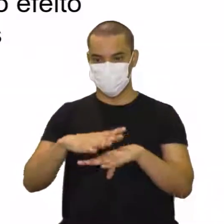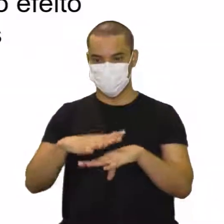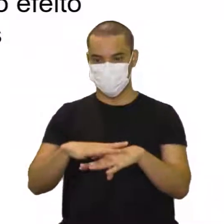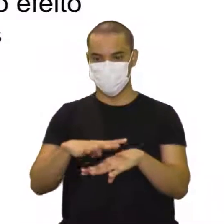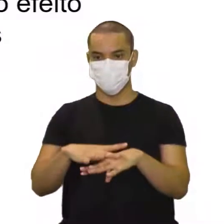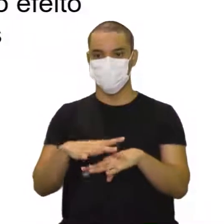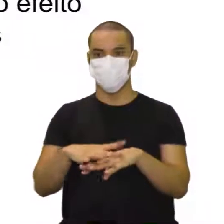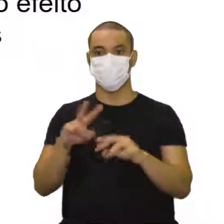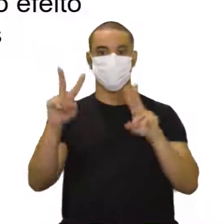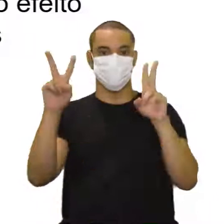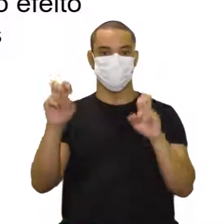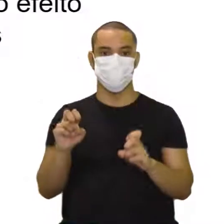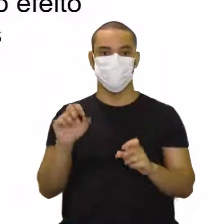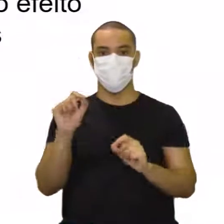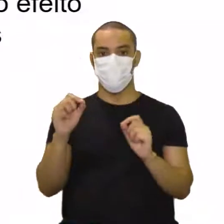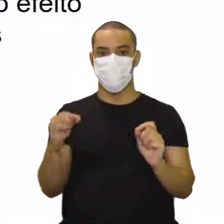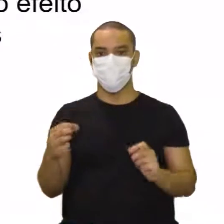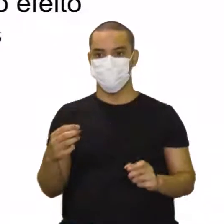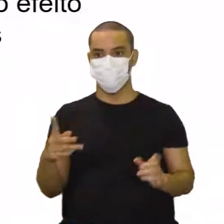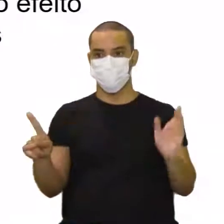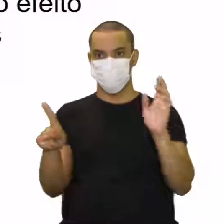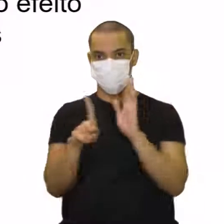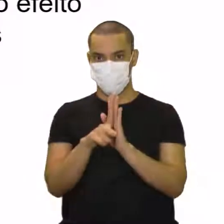matemáticas sobre o efeito magnético